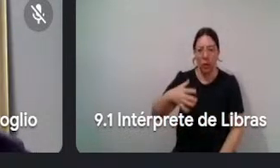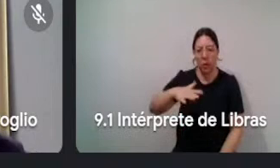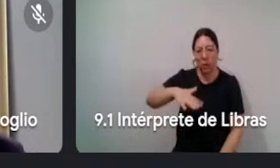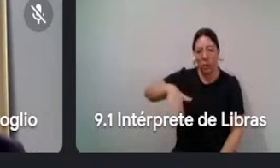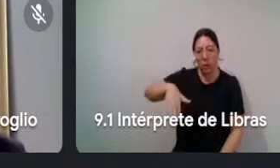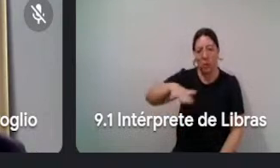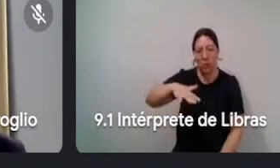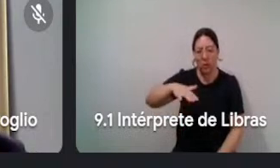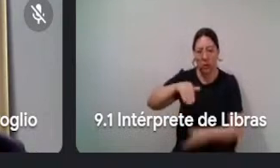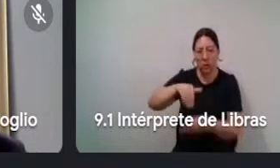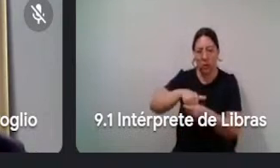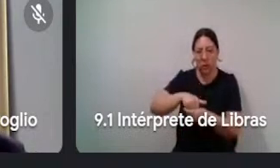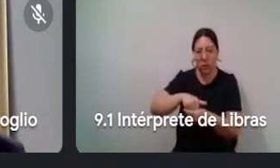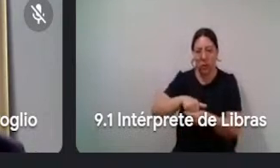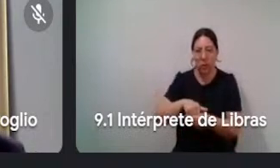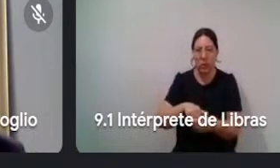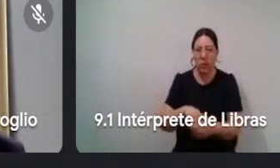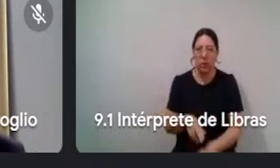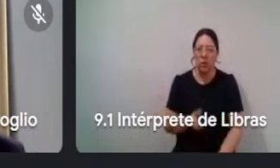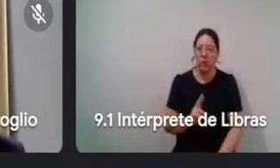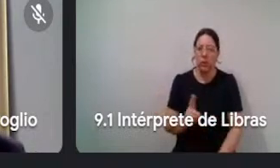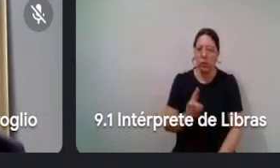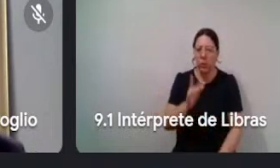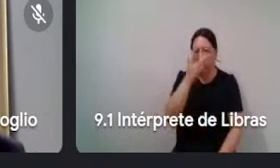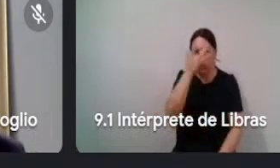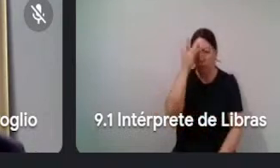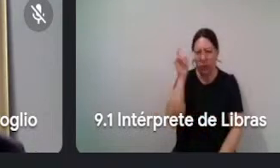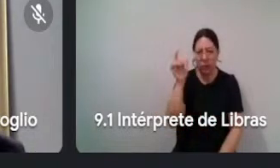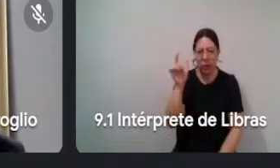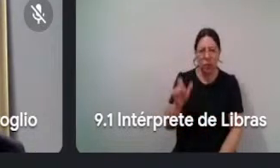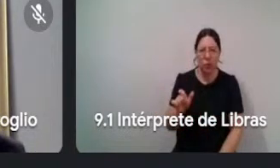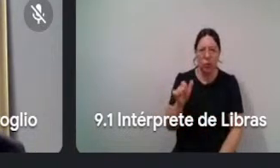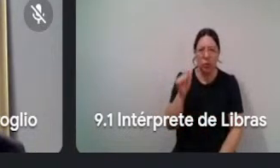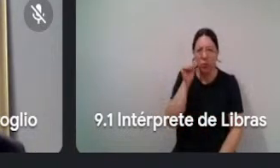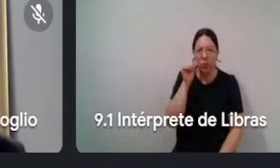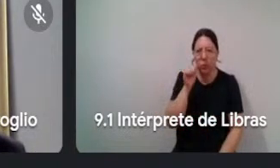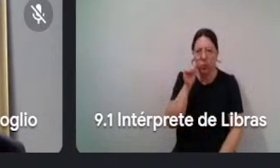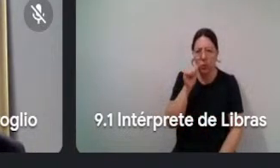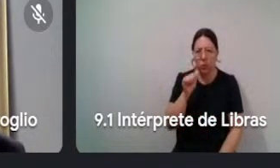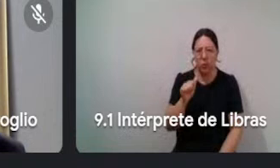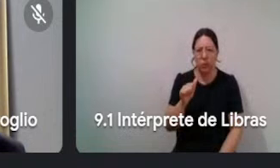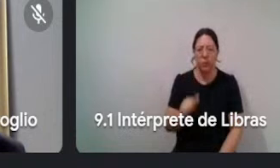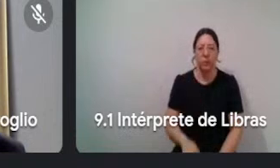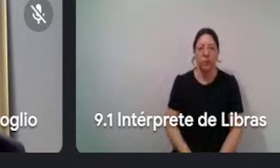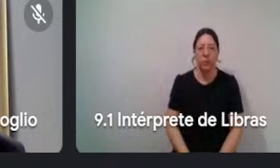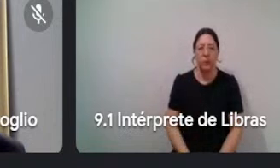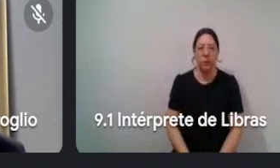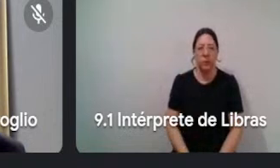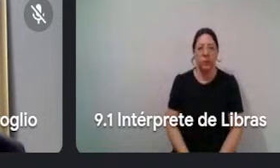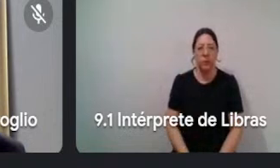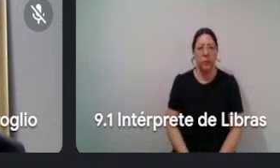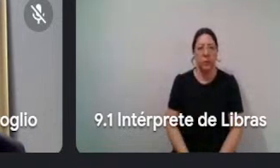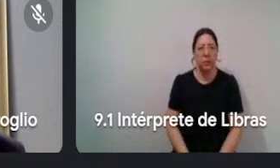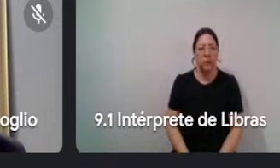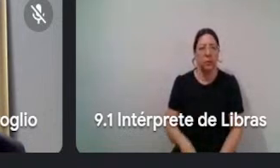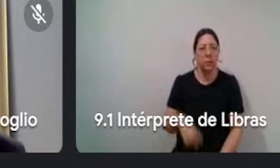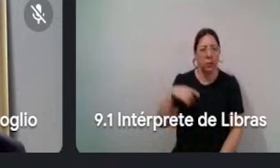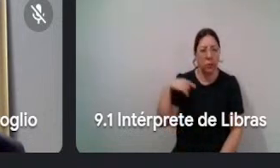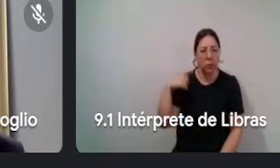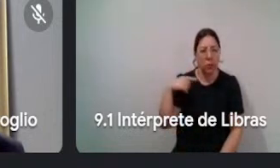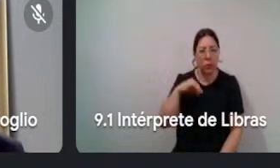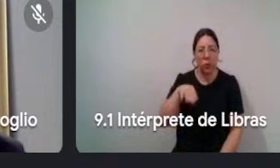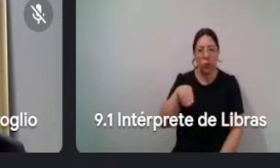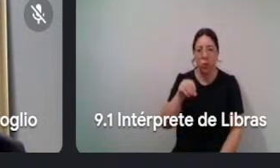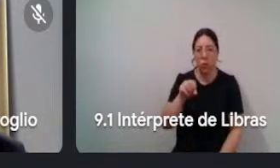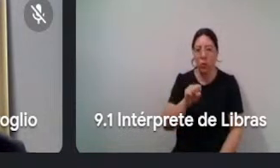é Rilaine de Lima Cunha. Com a palavra, então, o doutor José Márcio da Silveira e Silva. Obrigado,